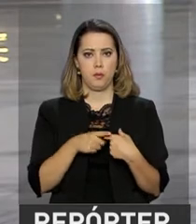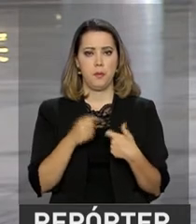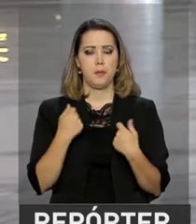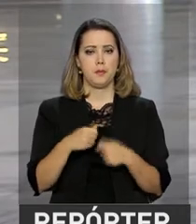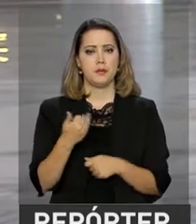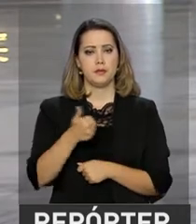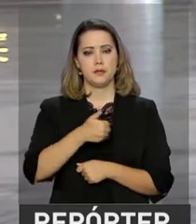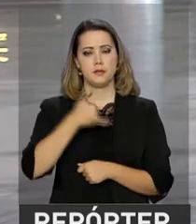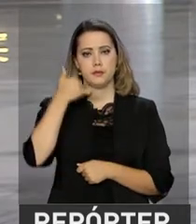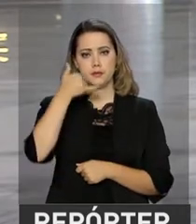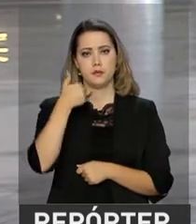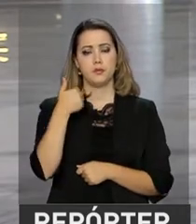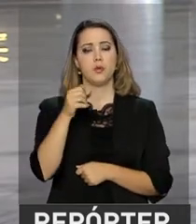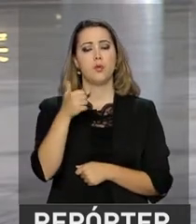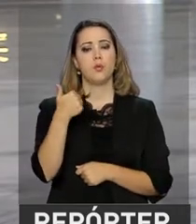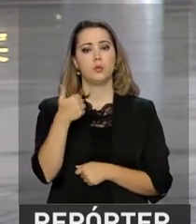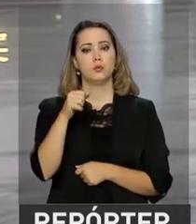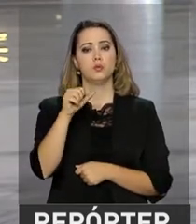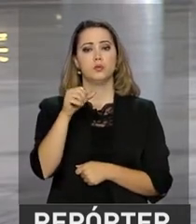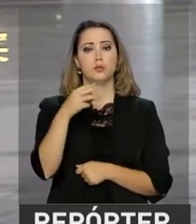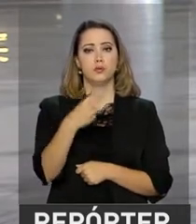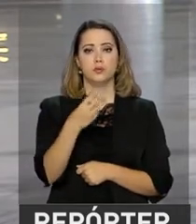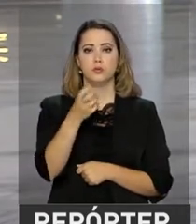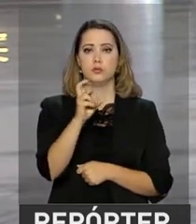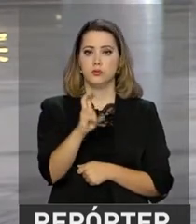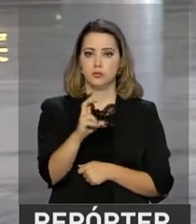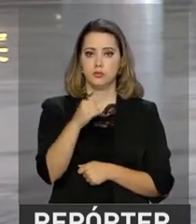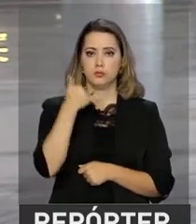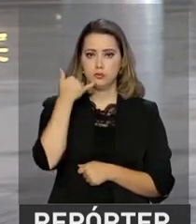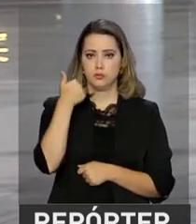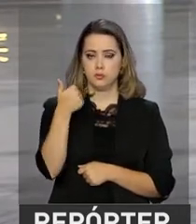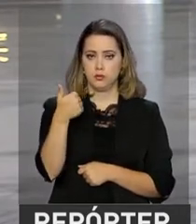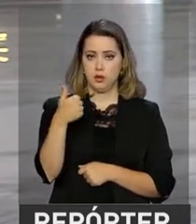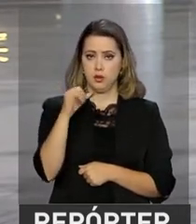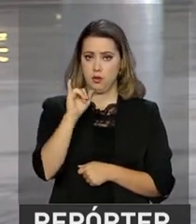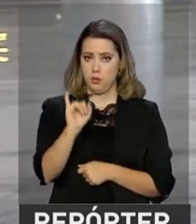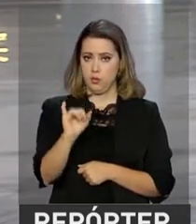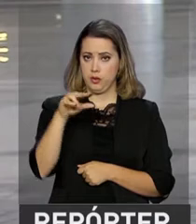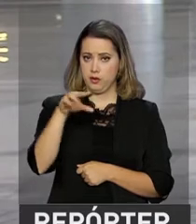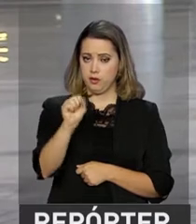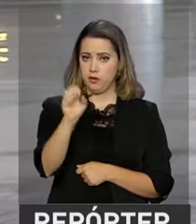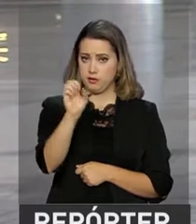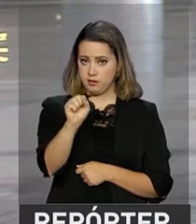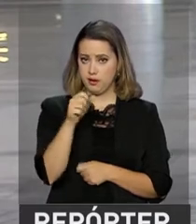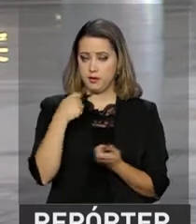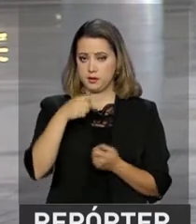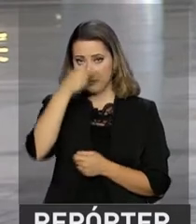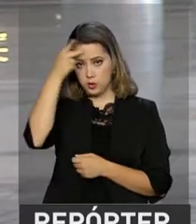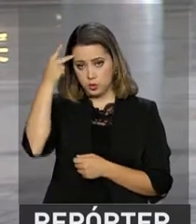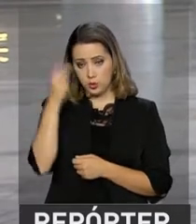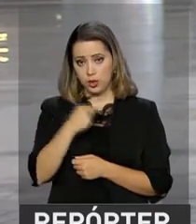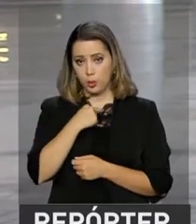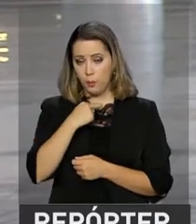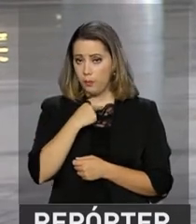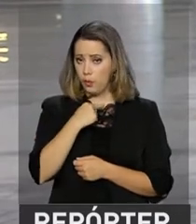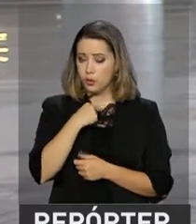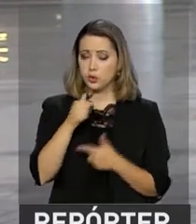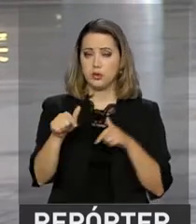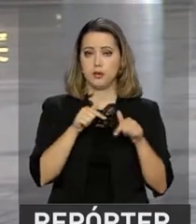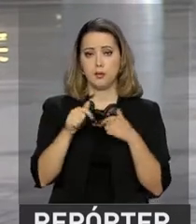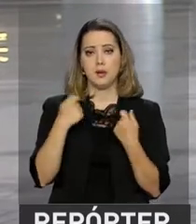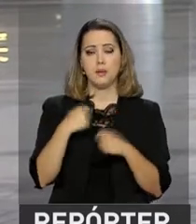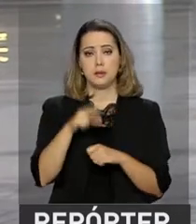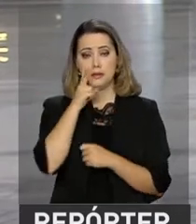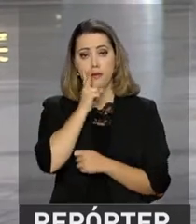do INSS no número 135. Para evitar o cancelamento do benefício, o segurado deve então verificar se o seu nome